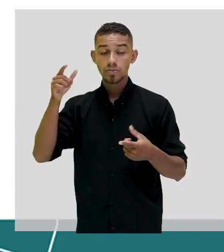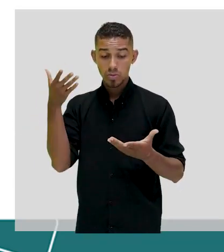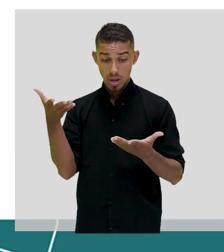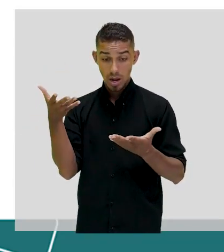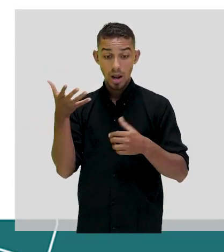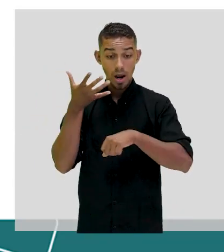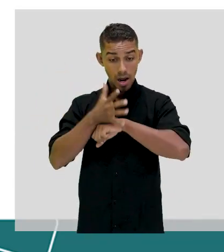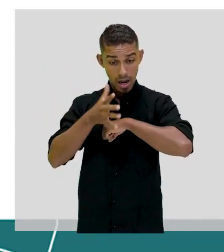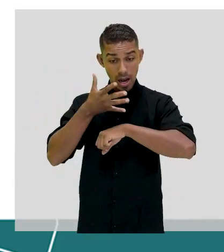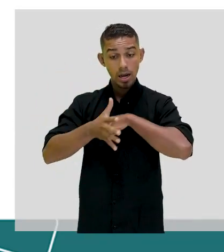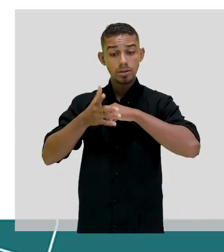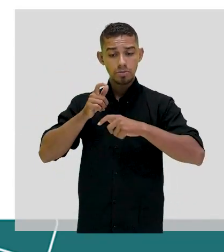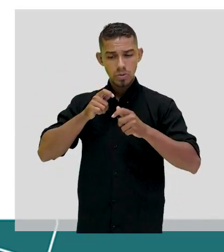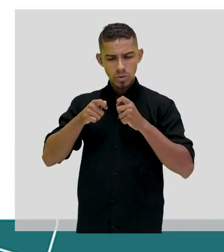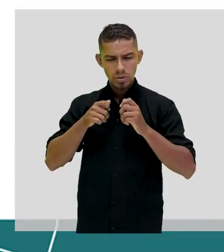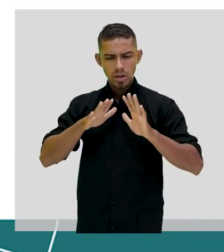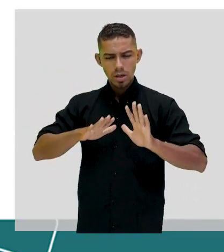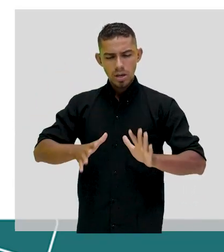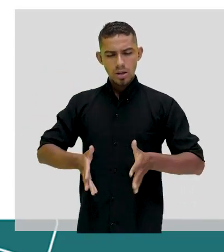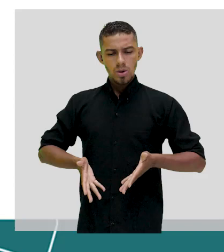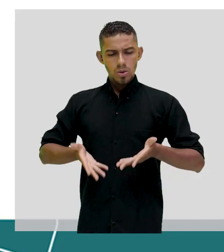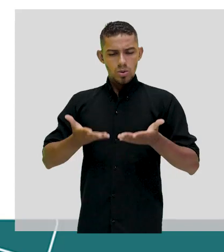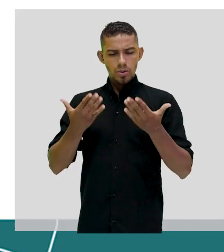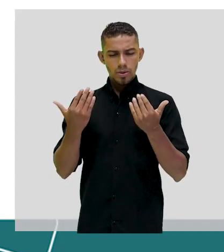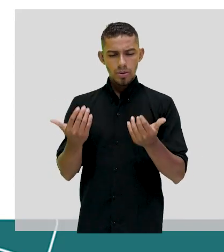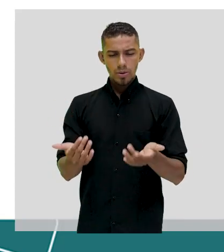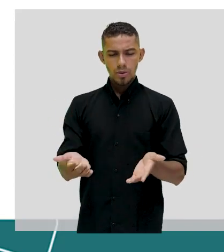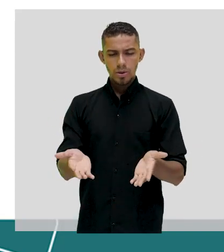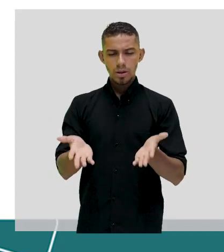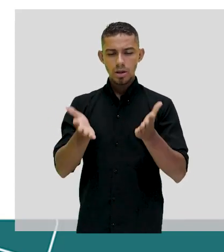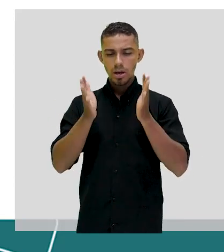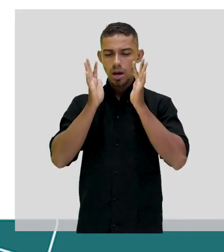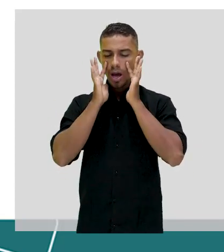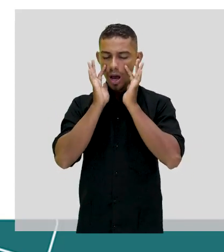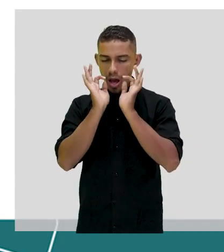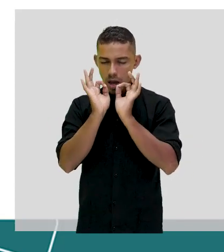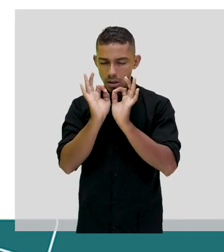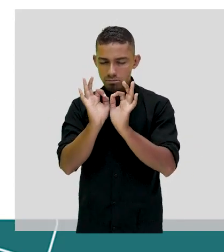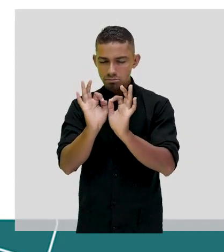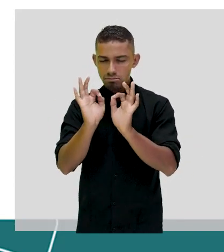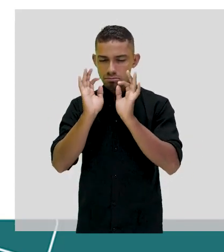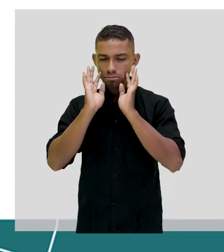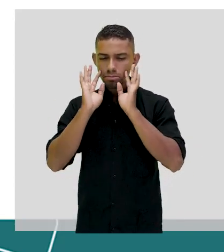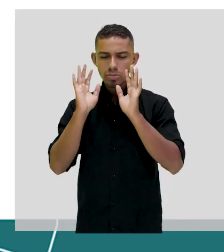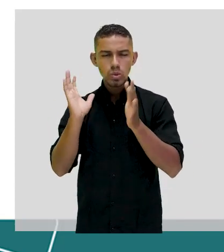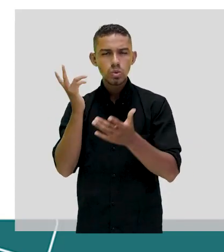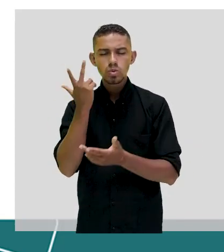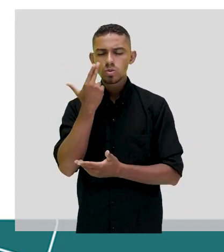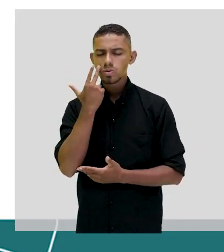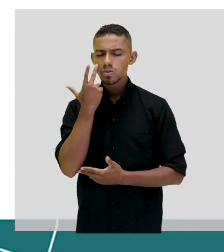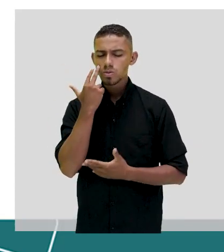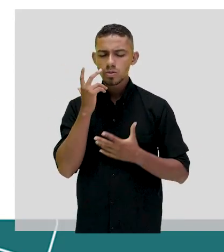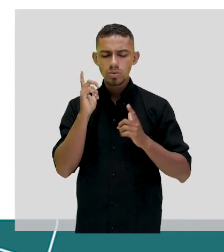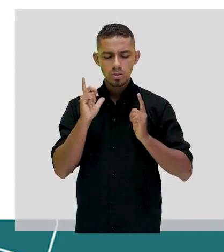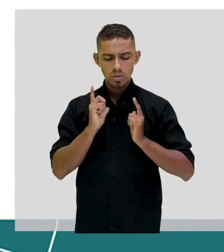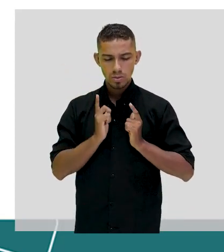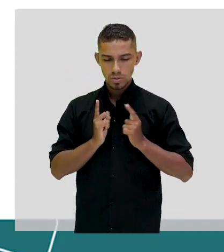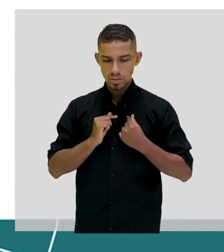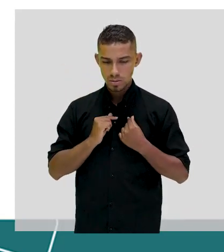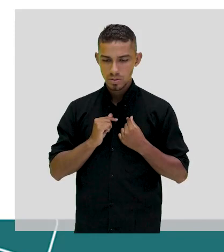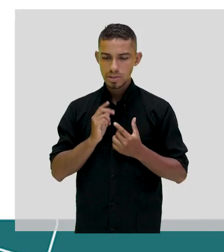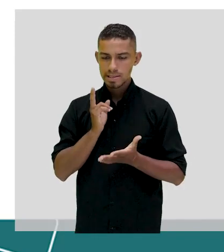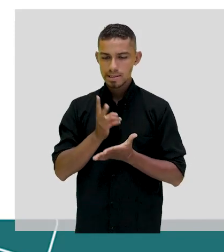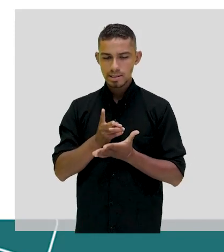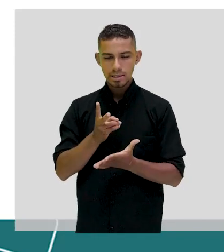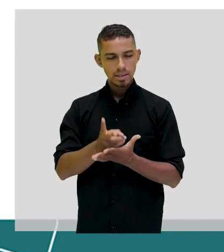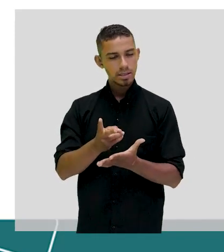deveriam ser executados com leveza, atenção e fluidez. Falei para vocês ainda há pouco em questão da atenção. Sempre